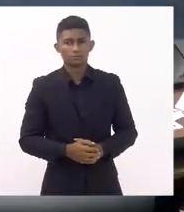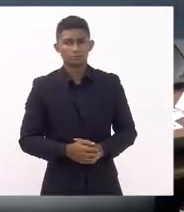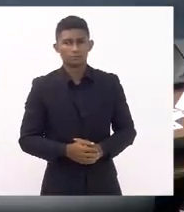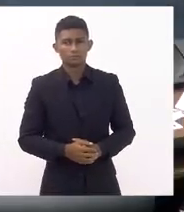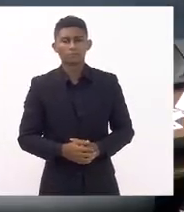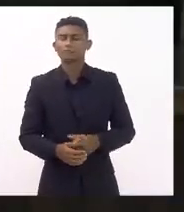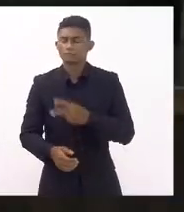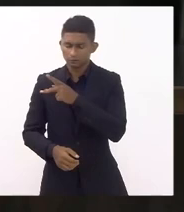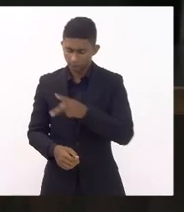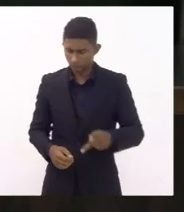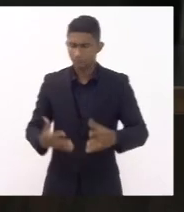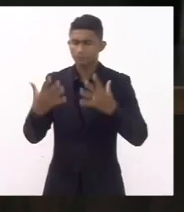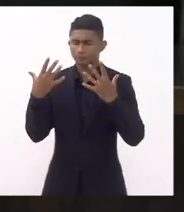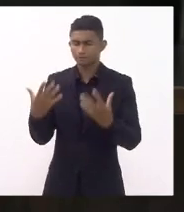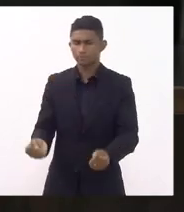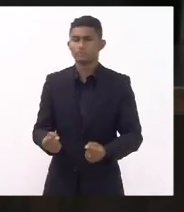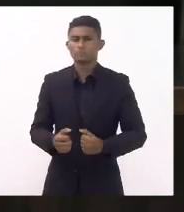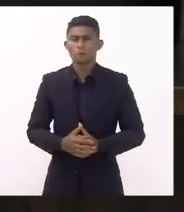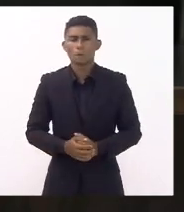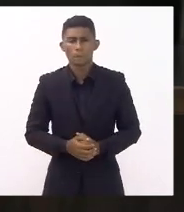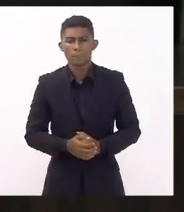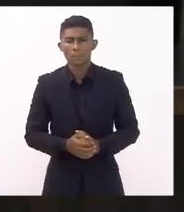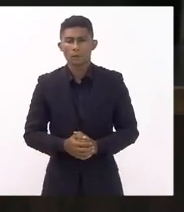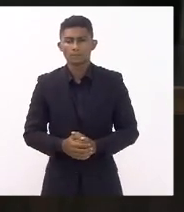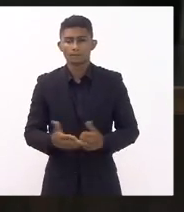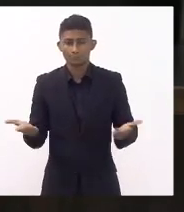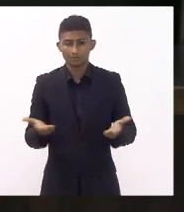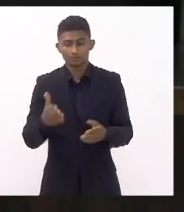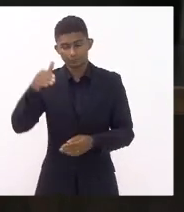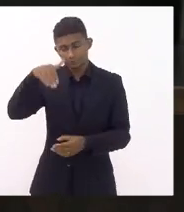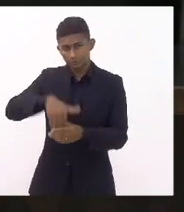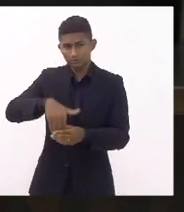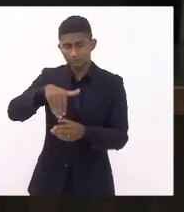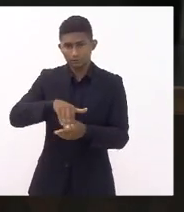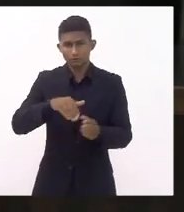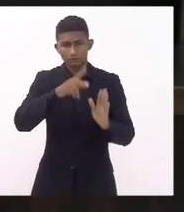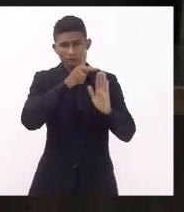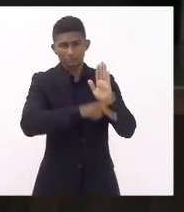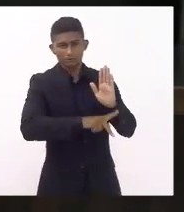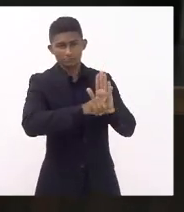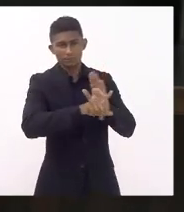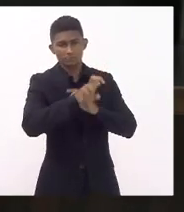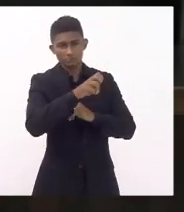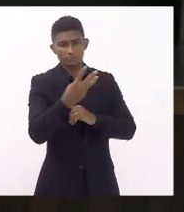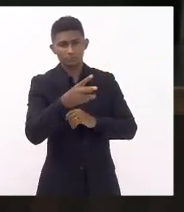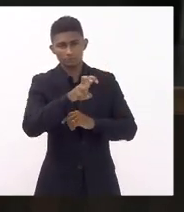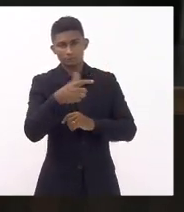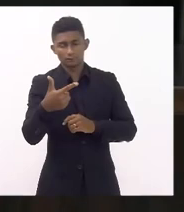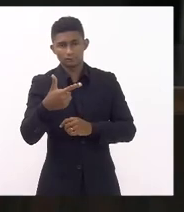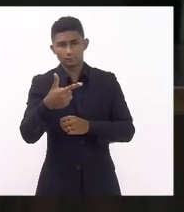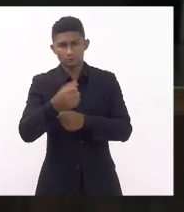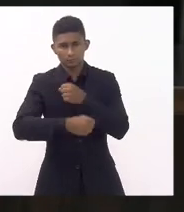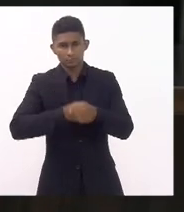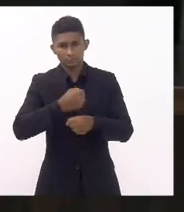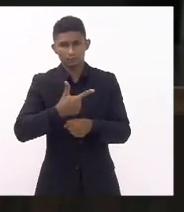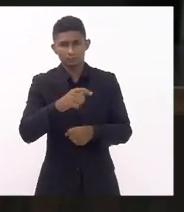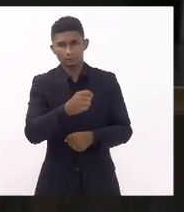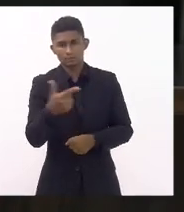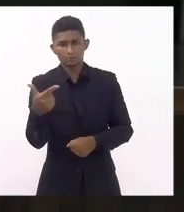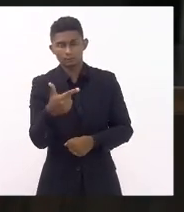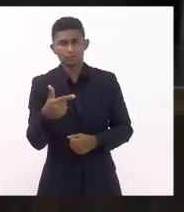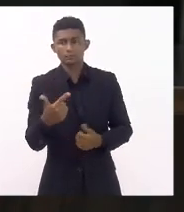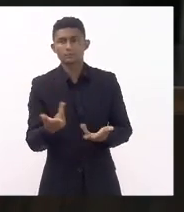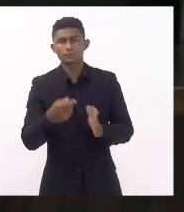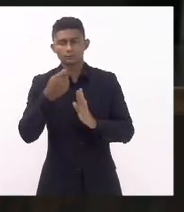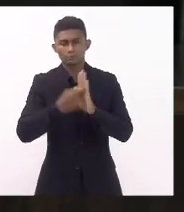Presidência defere pedido de Vossa Excelência. Então vamos votar agora o projeto de lei 5352 de 22. substitutivo